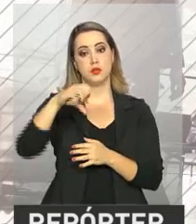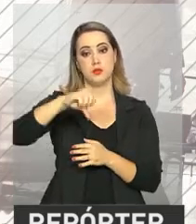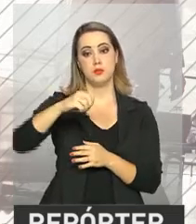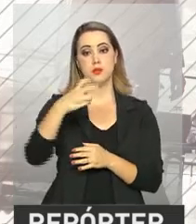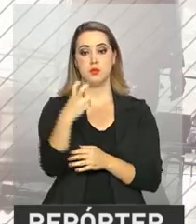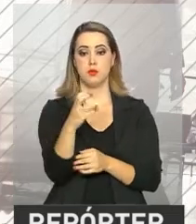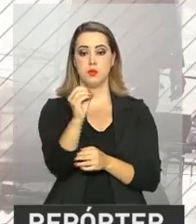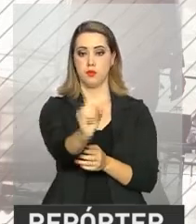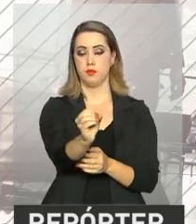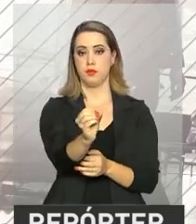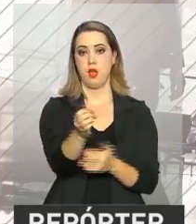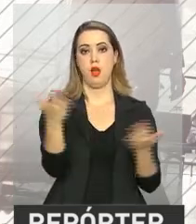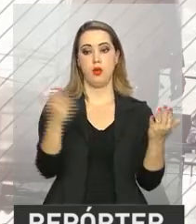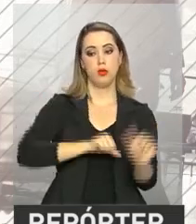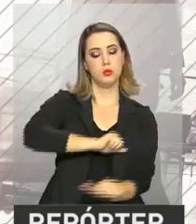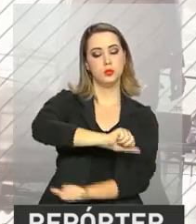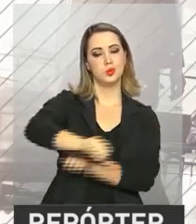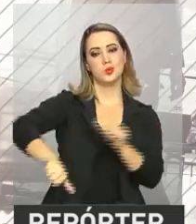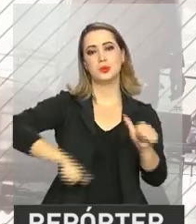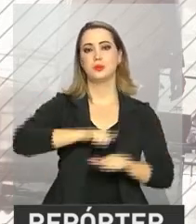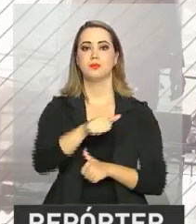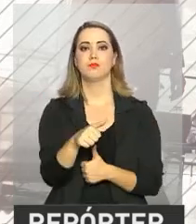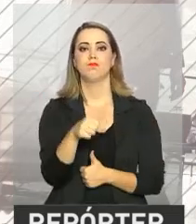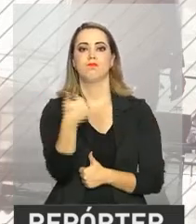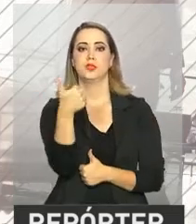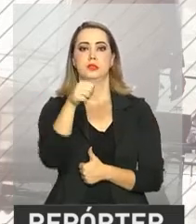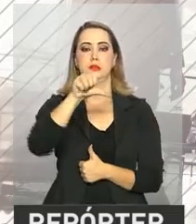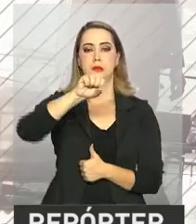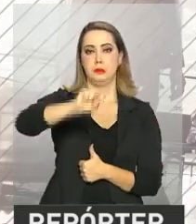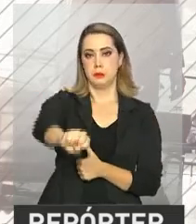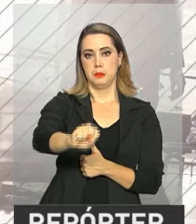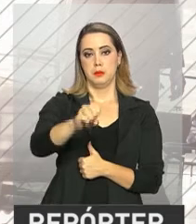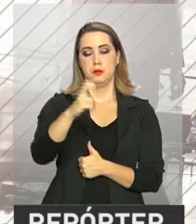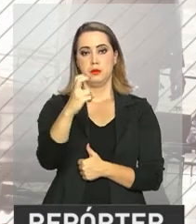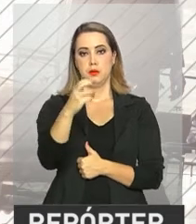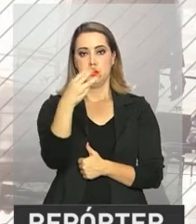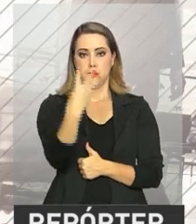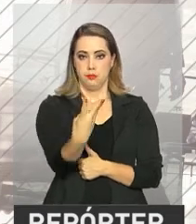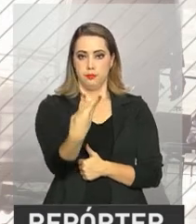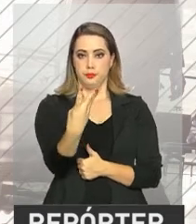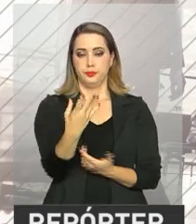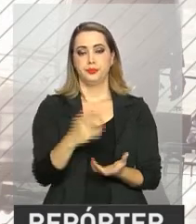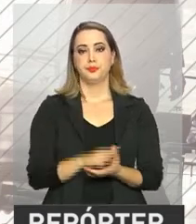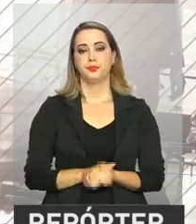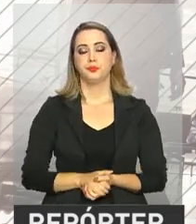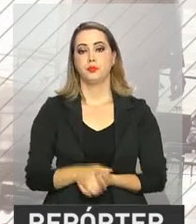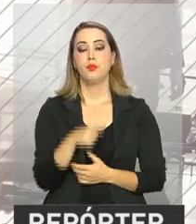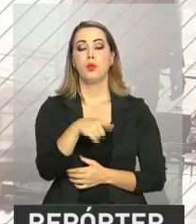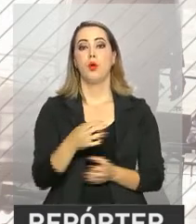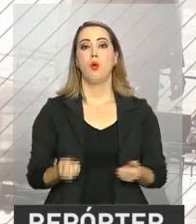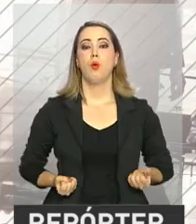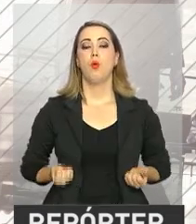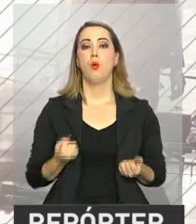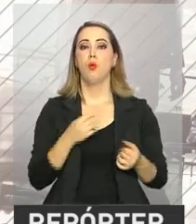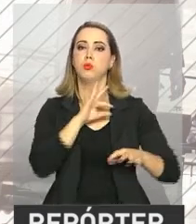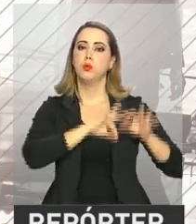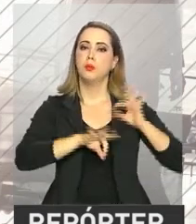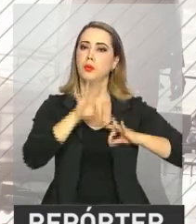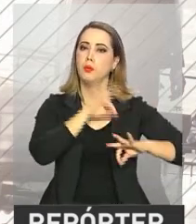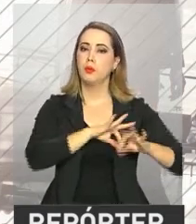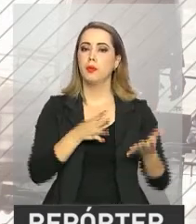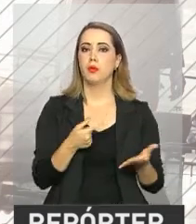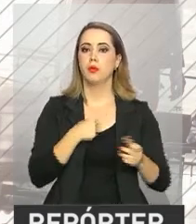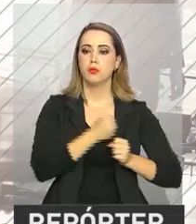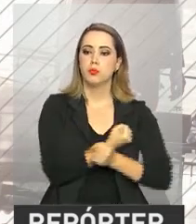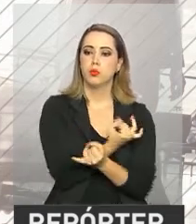para 1853 uma queda de 5% o rendimento das fontes que inclui aposentadorias